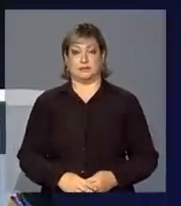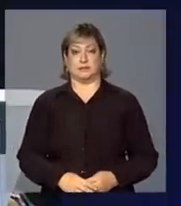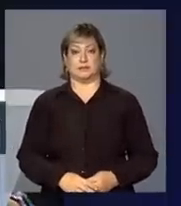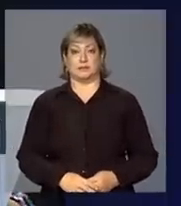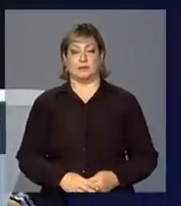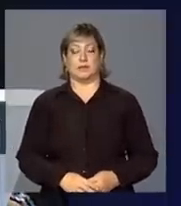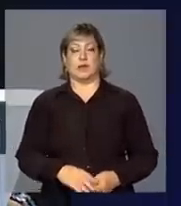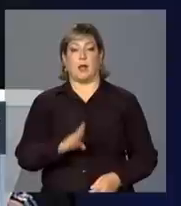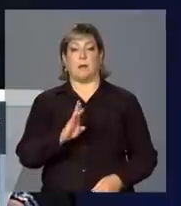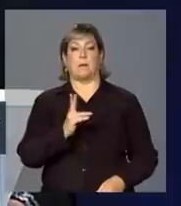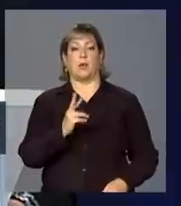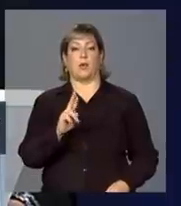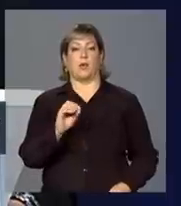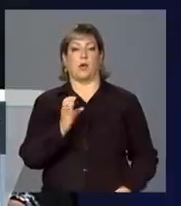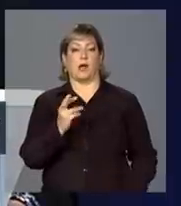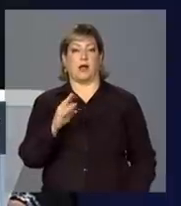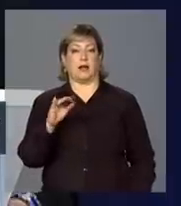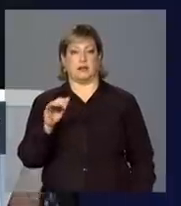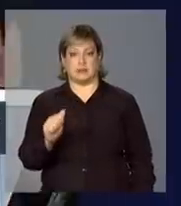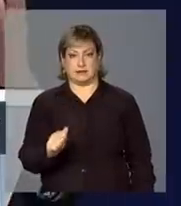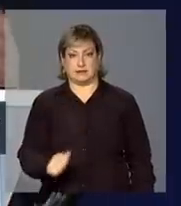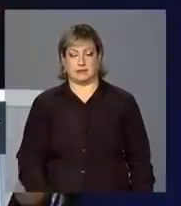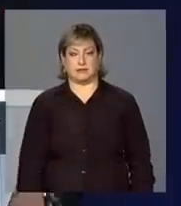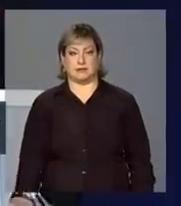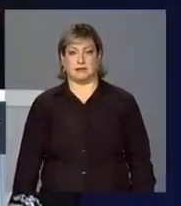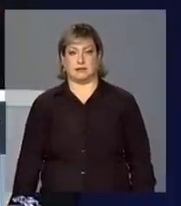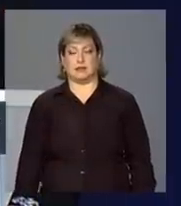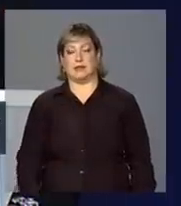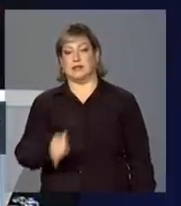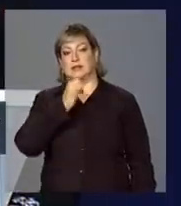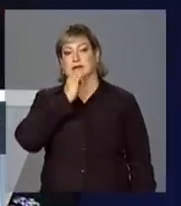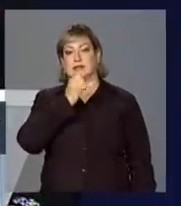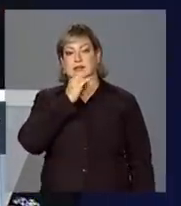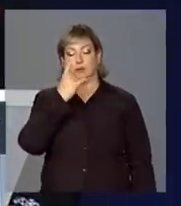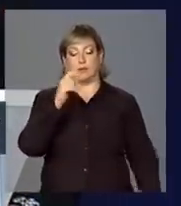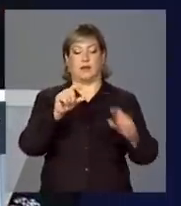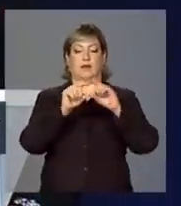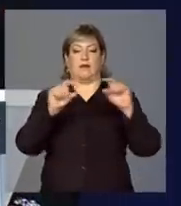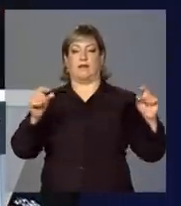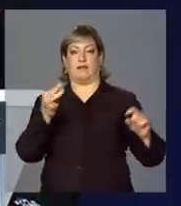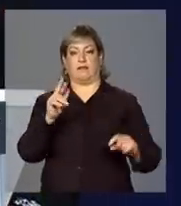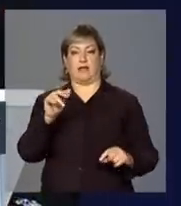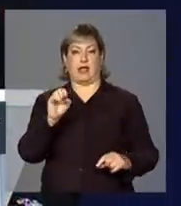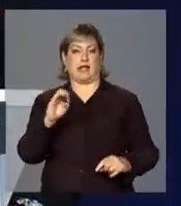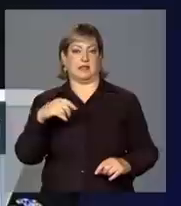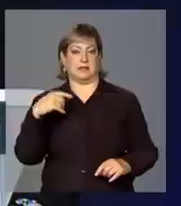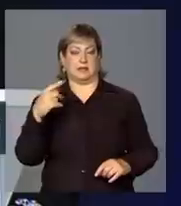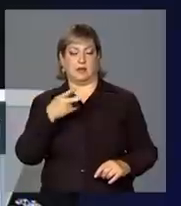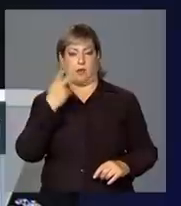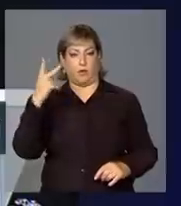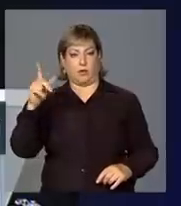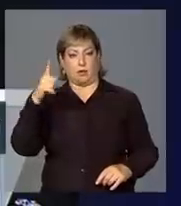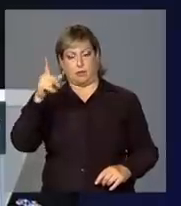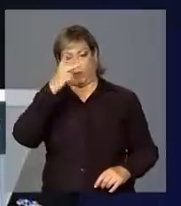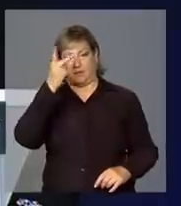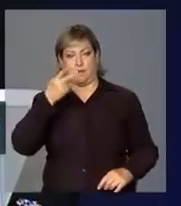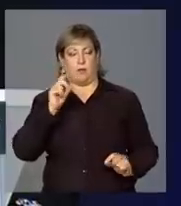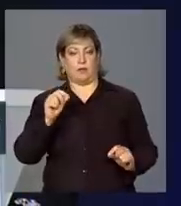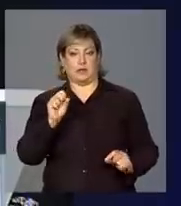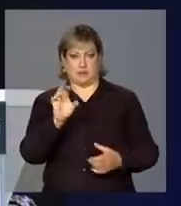a burocracia, eu vou parodiar uma frase do Mário Henrique Simonsen, se a